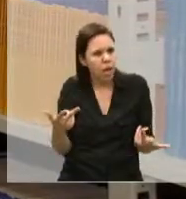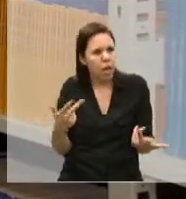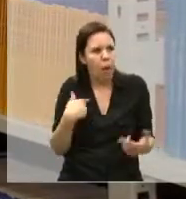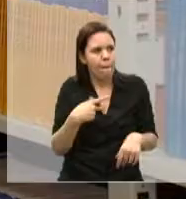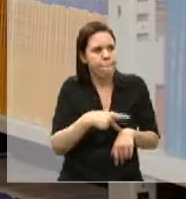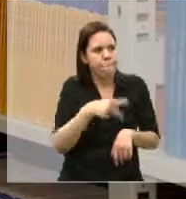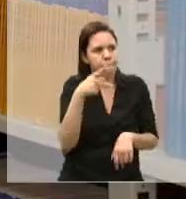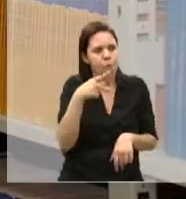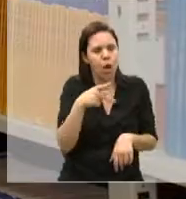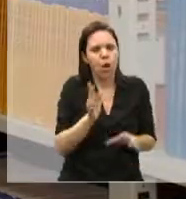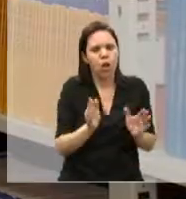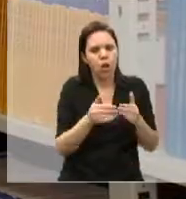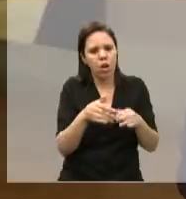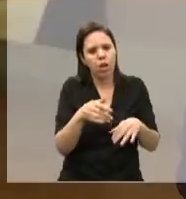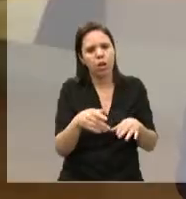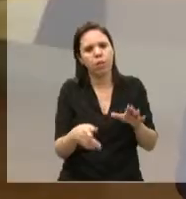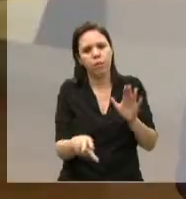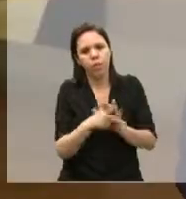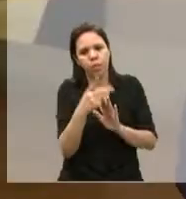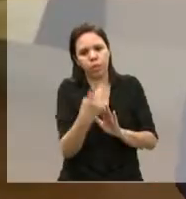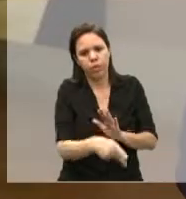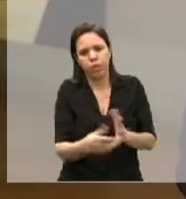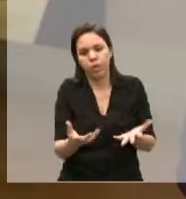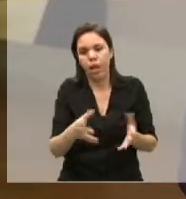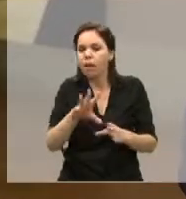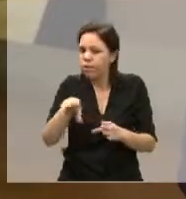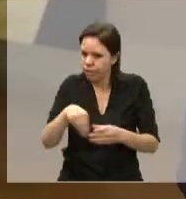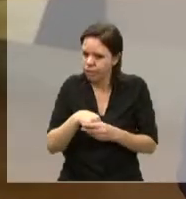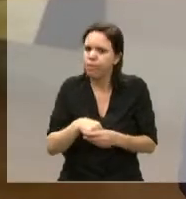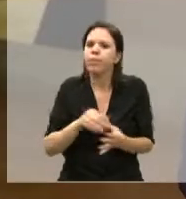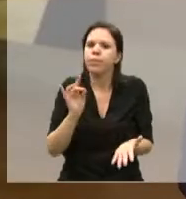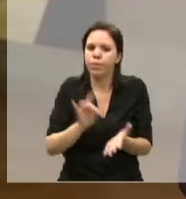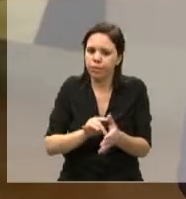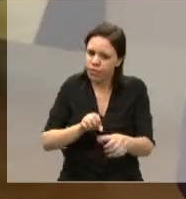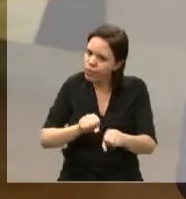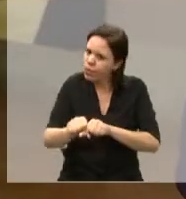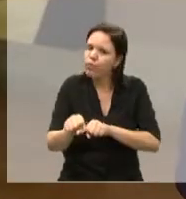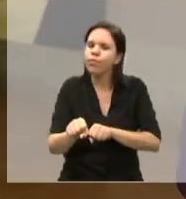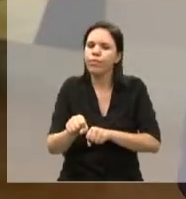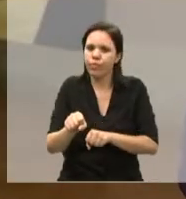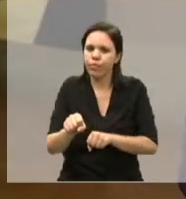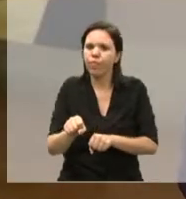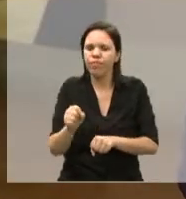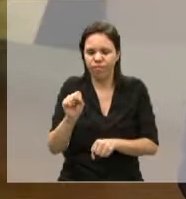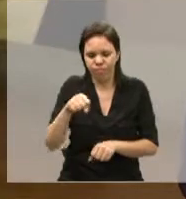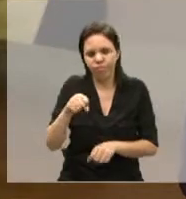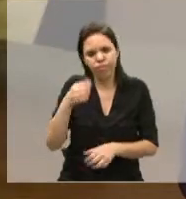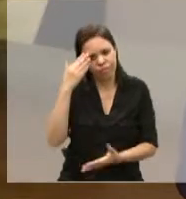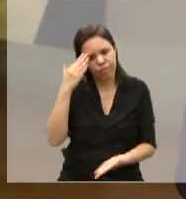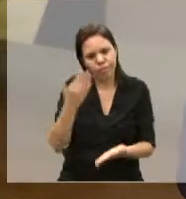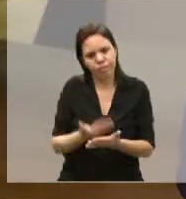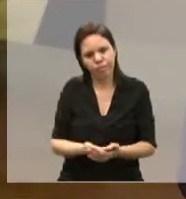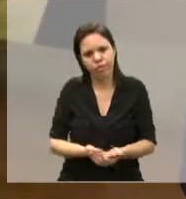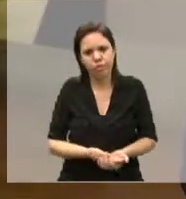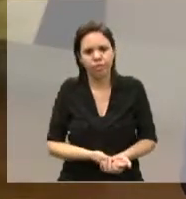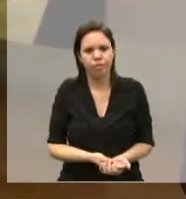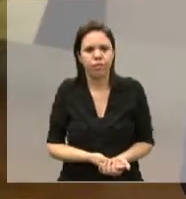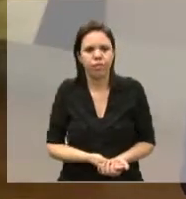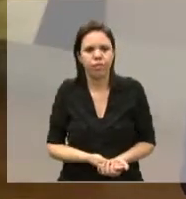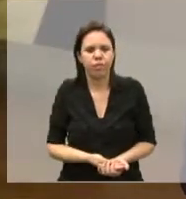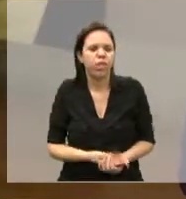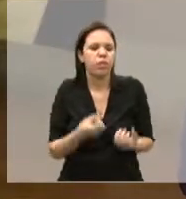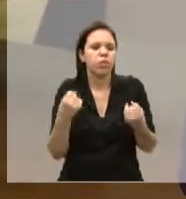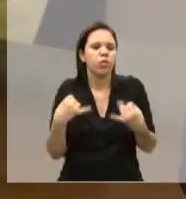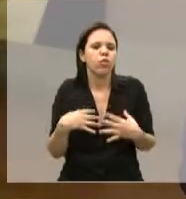pós-graduação sendo a especialização deles. E aquilo vai agregar realmente na formação dele, né? Eu acho que sim. Muito, né? Até, né? A gente falou